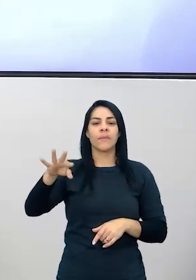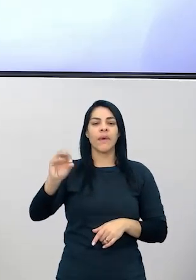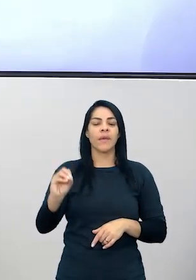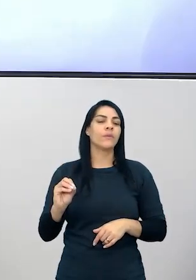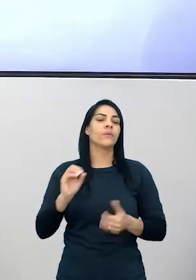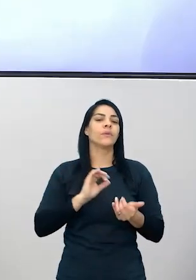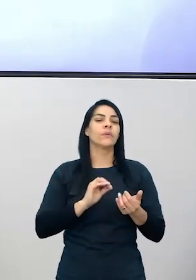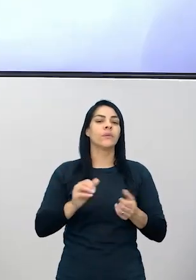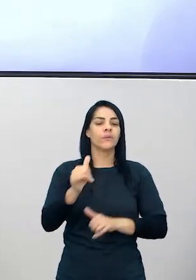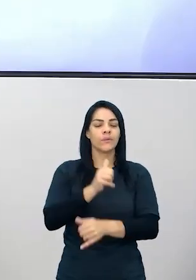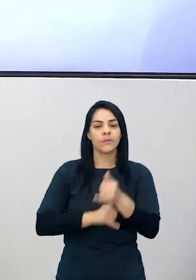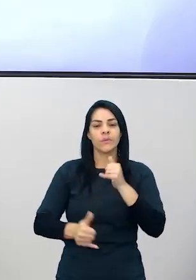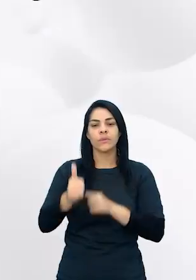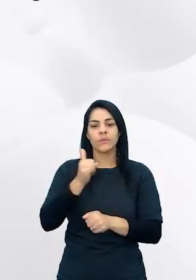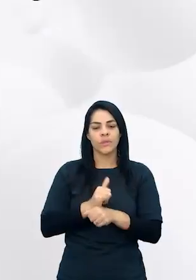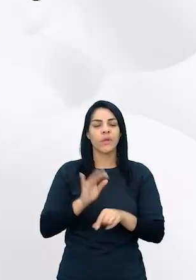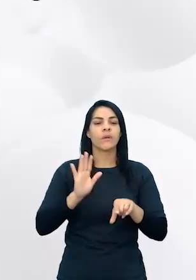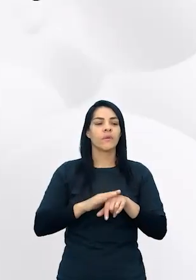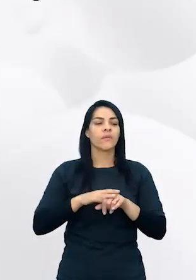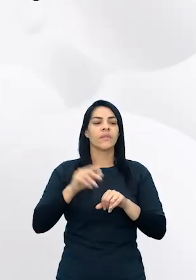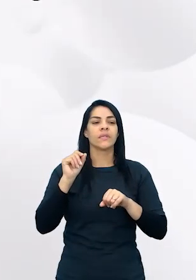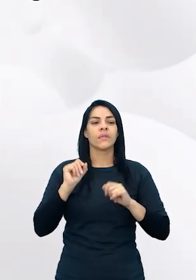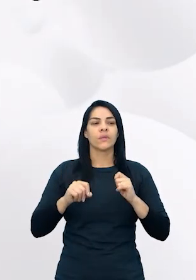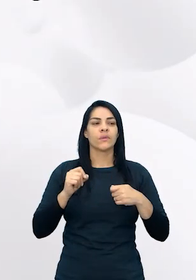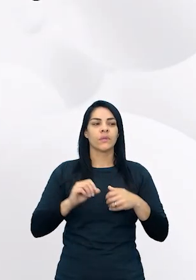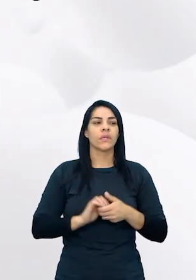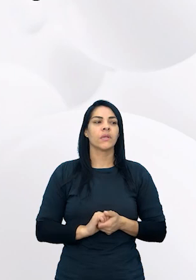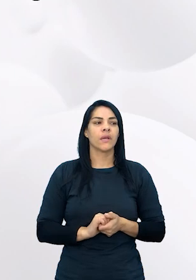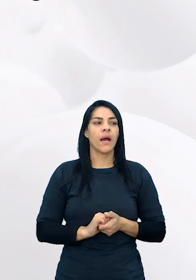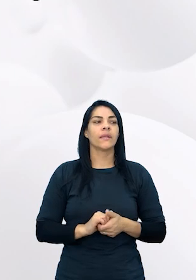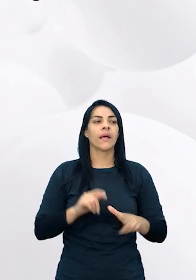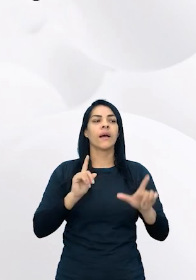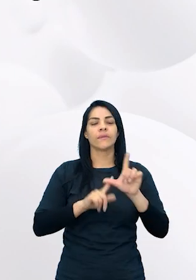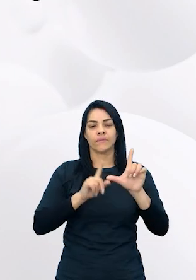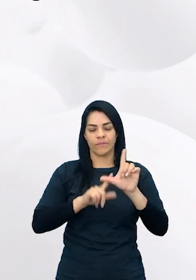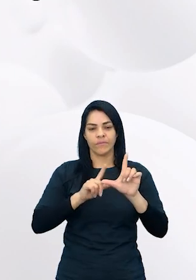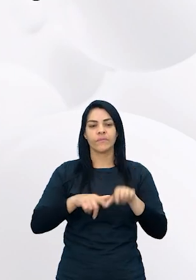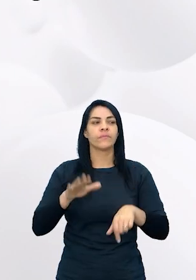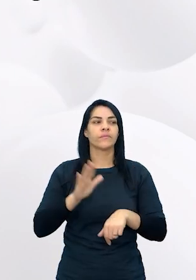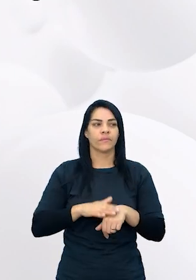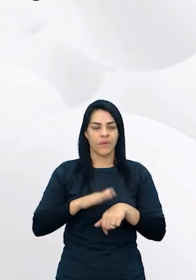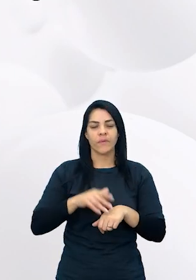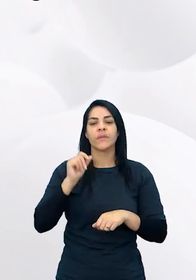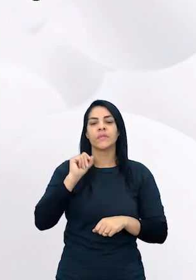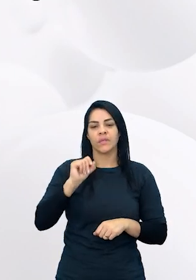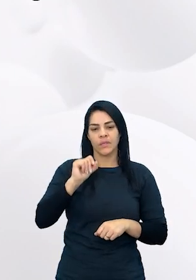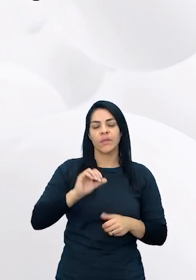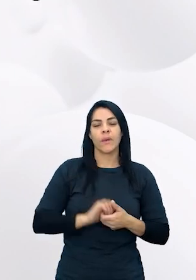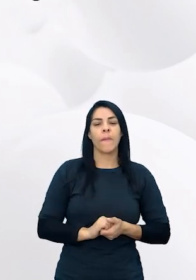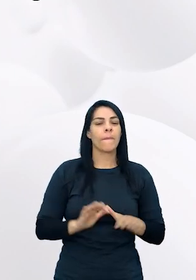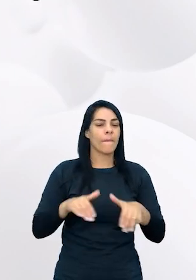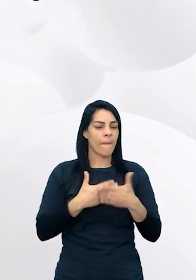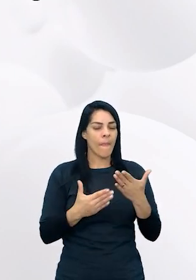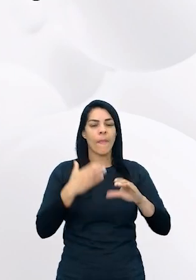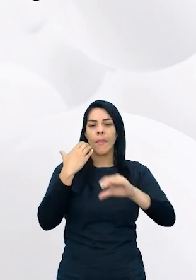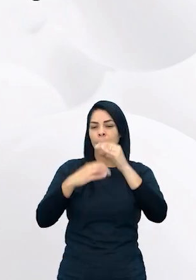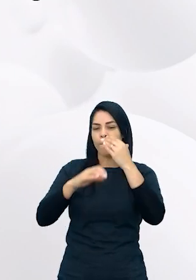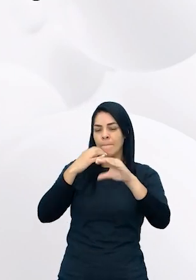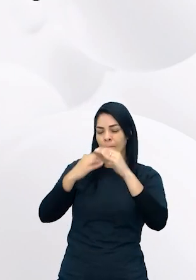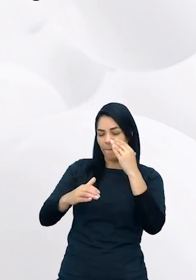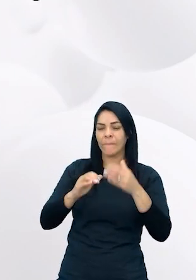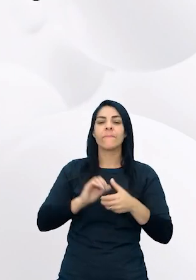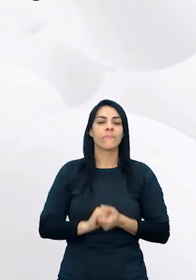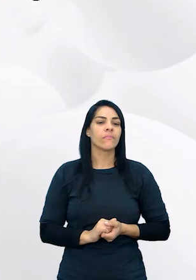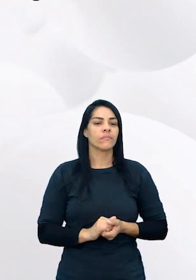de cultura digital, né, que vai remeter, portanto, às relações humanas, que são fortemente mediadas por tecnologia e comunicação por